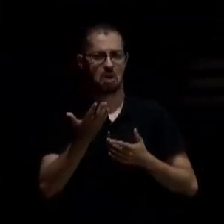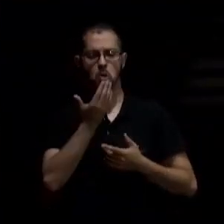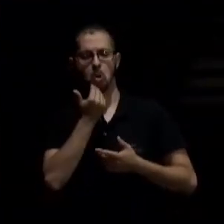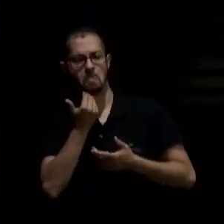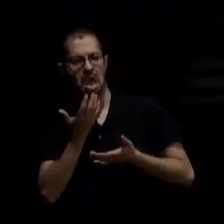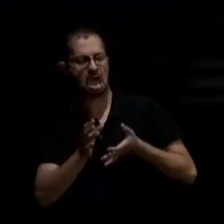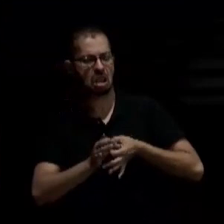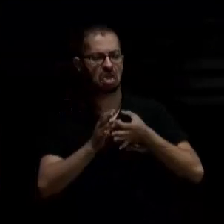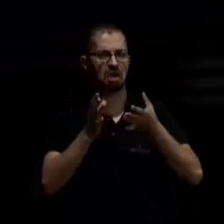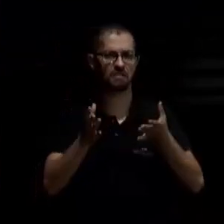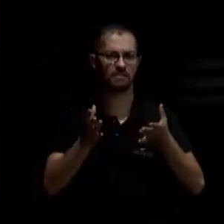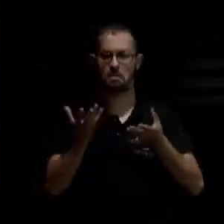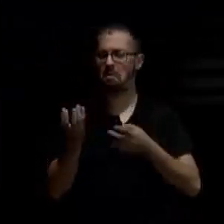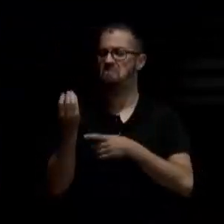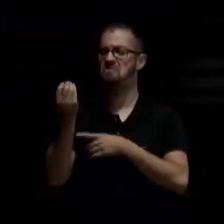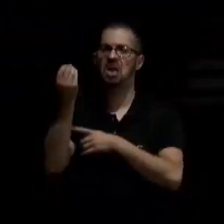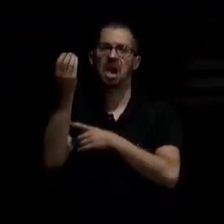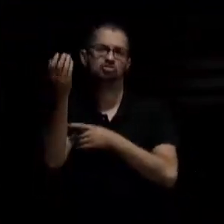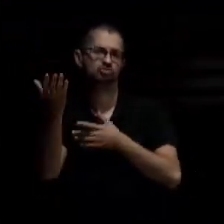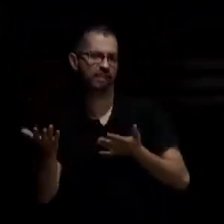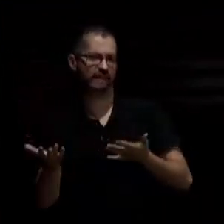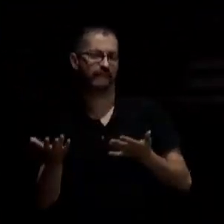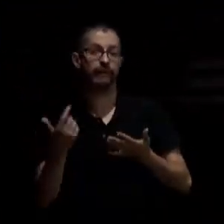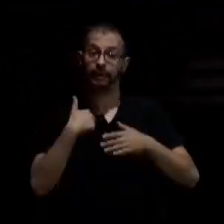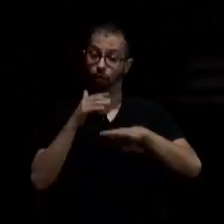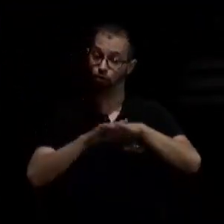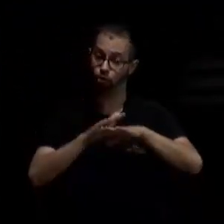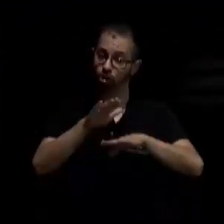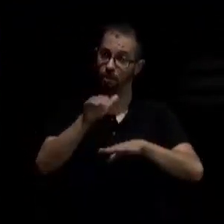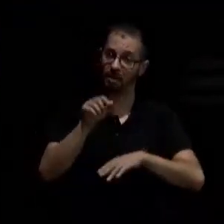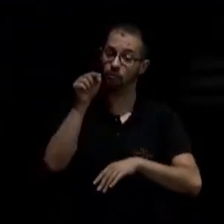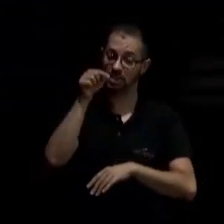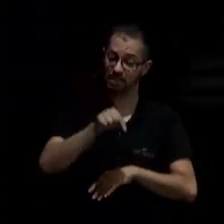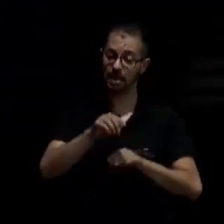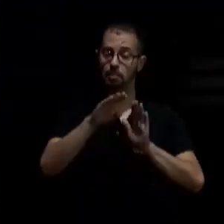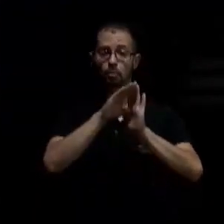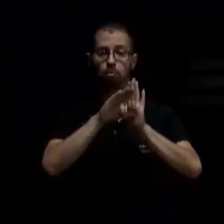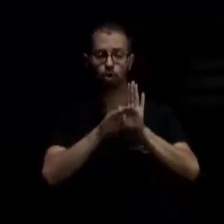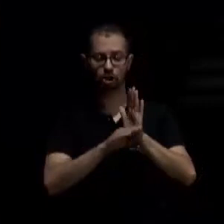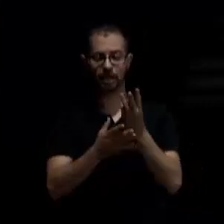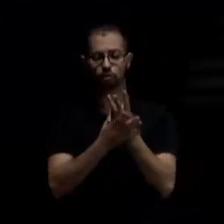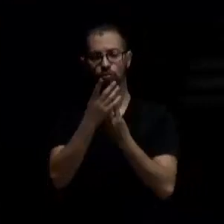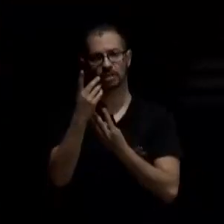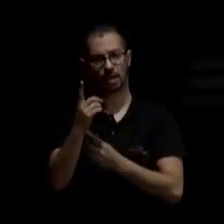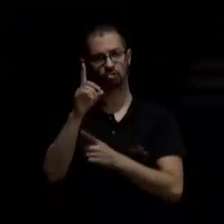convescote, para uma viagem às Bahamas. Eu chamei vocês para um projeto de unidade do meu